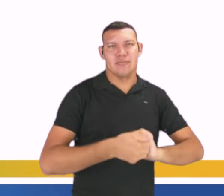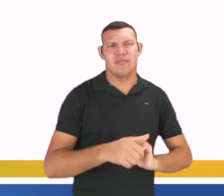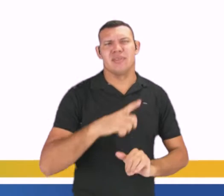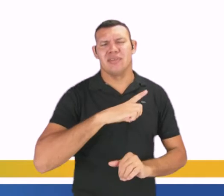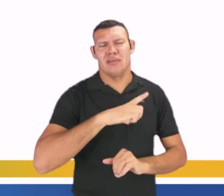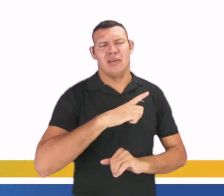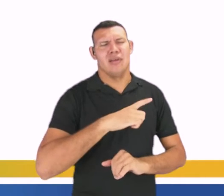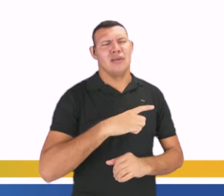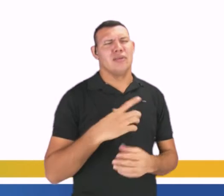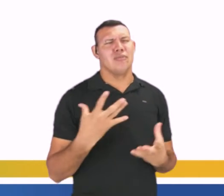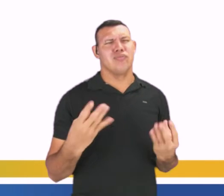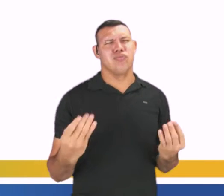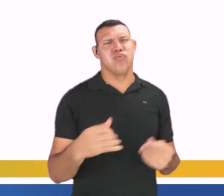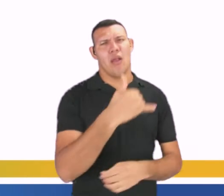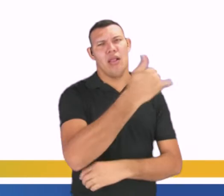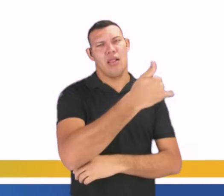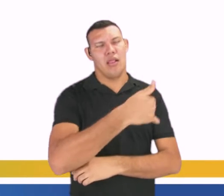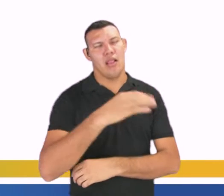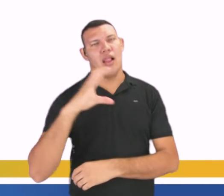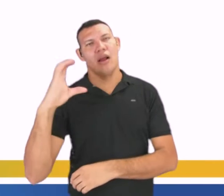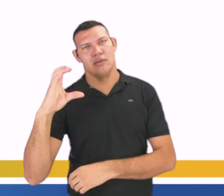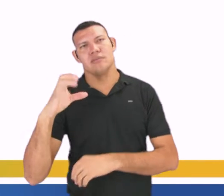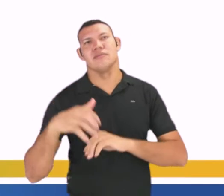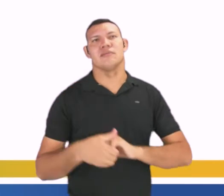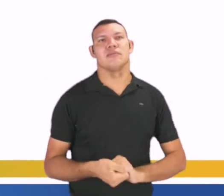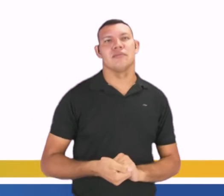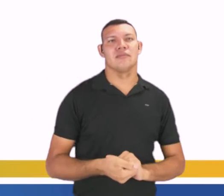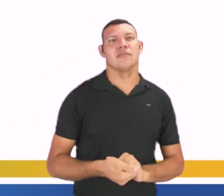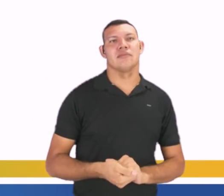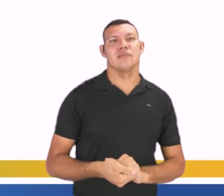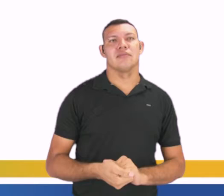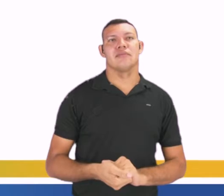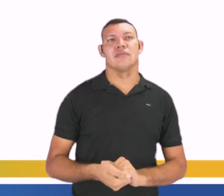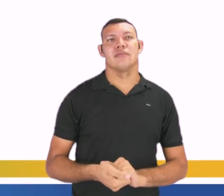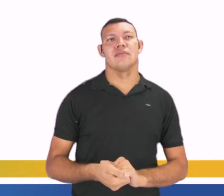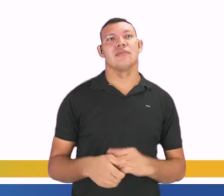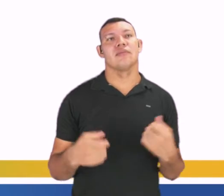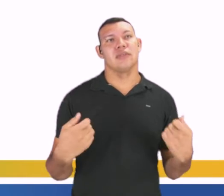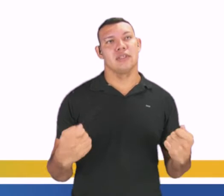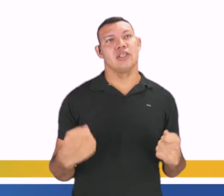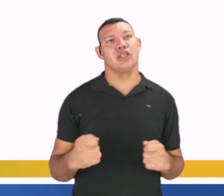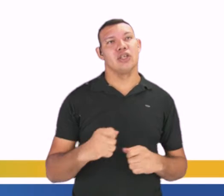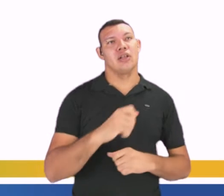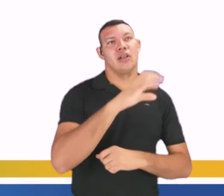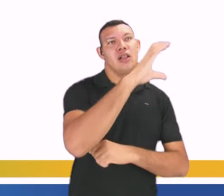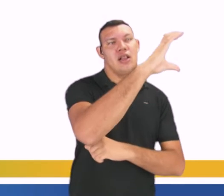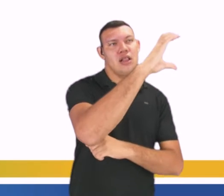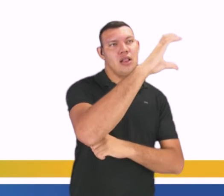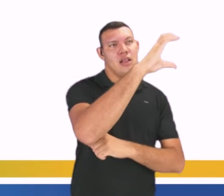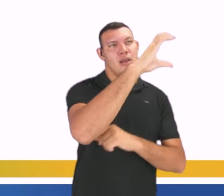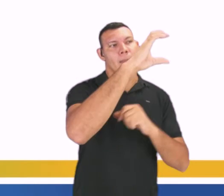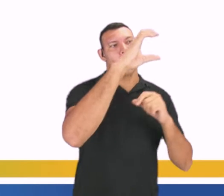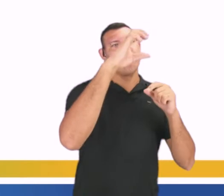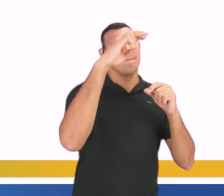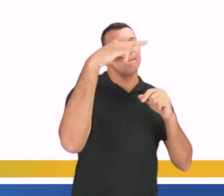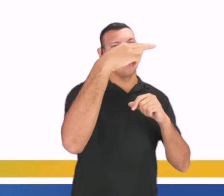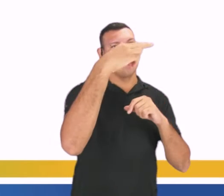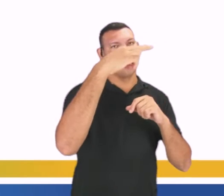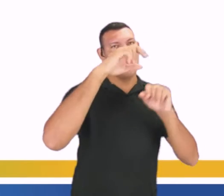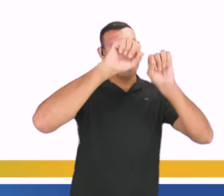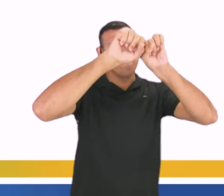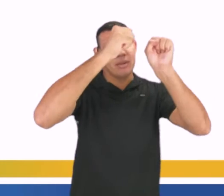carbonos e existe o processo de craqueamento, né? No caso, você vê com a molécula grande, ela é quebrada aqui,